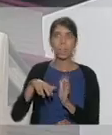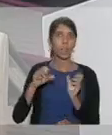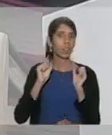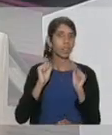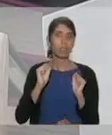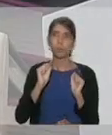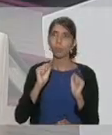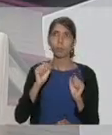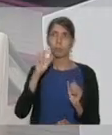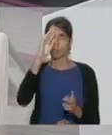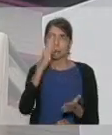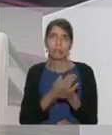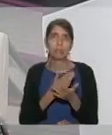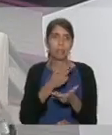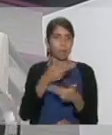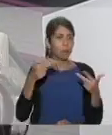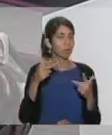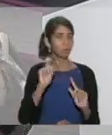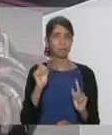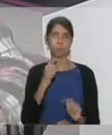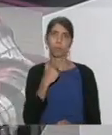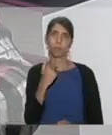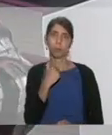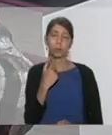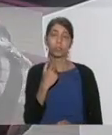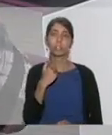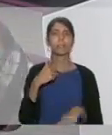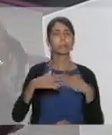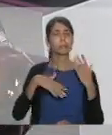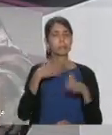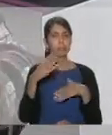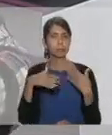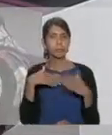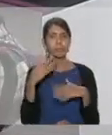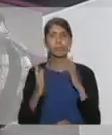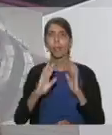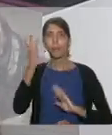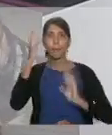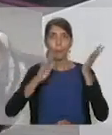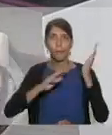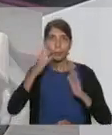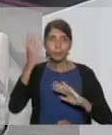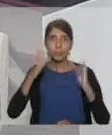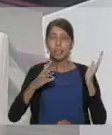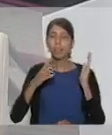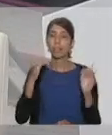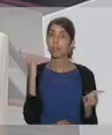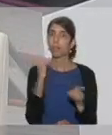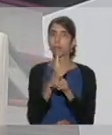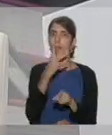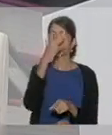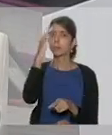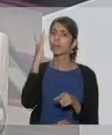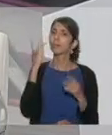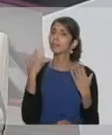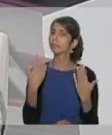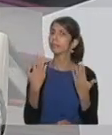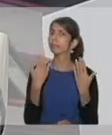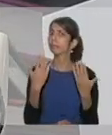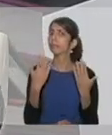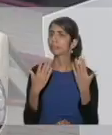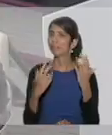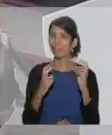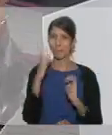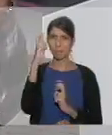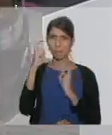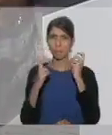que não pode acreditar em nada. Então, ela vai passar por uma série de situações até que ela vai se encontrar com uma pessoa suspeita no